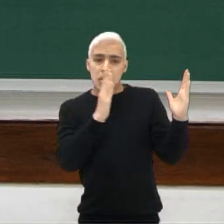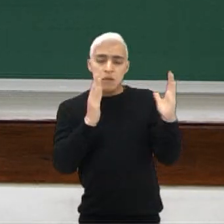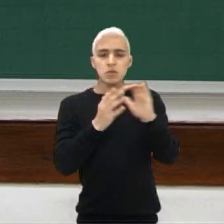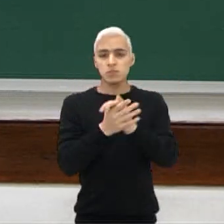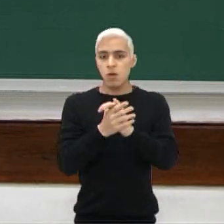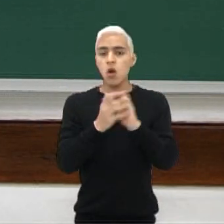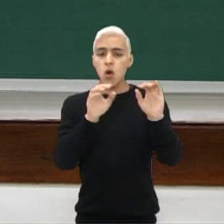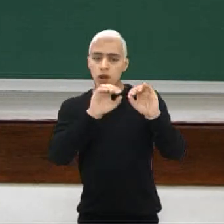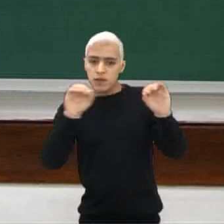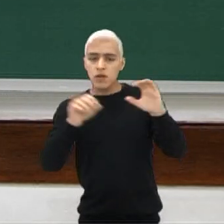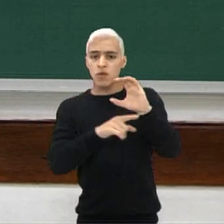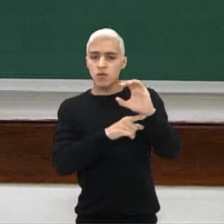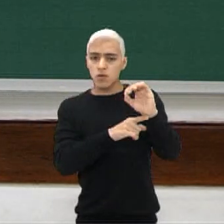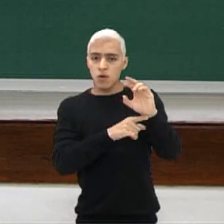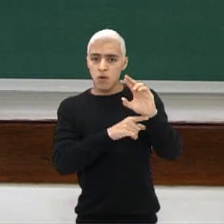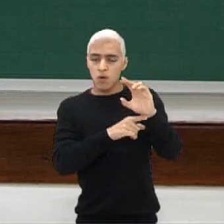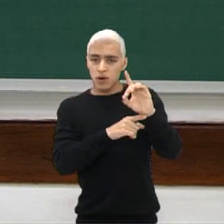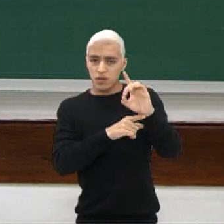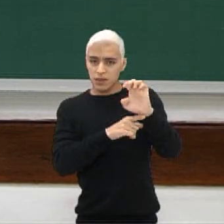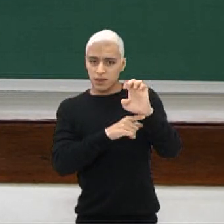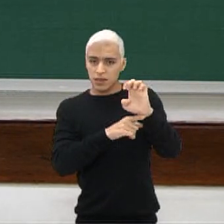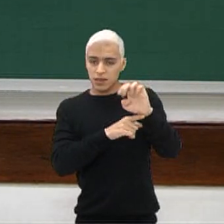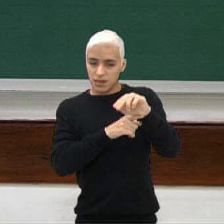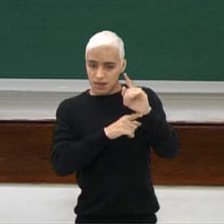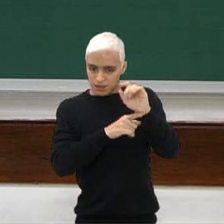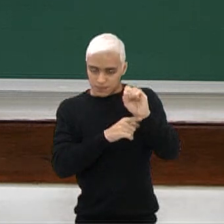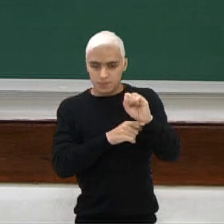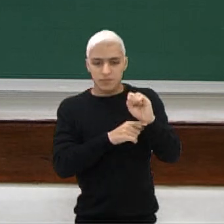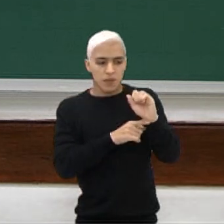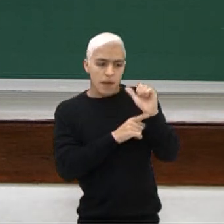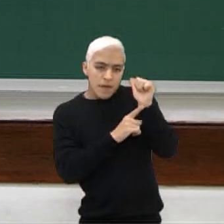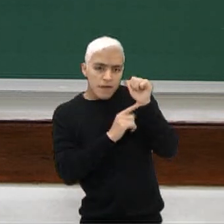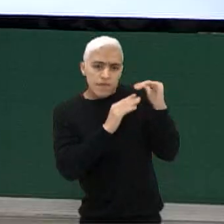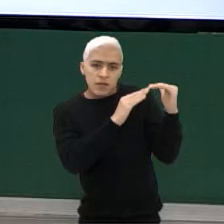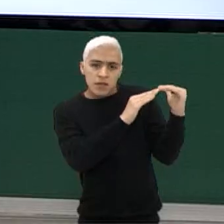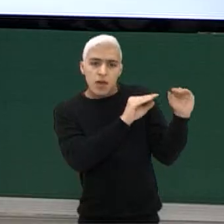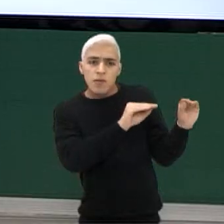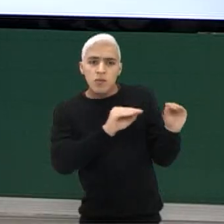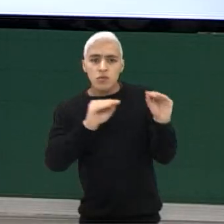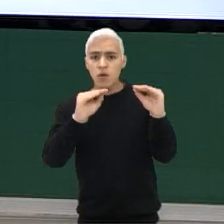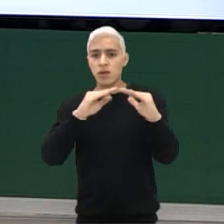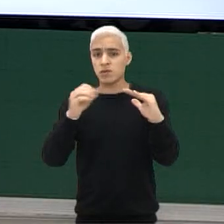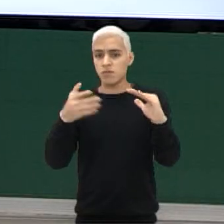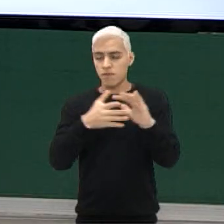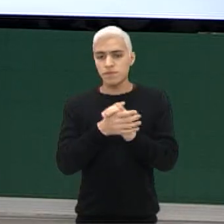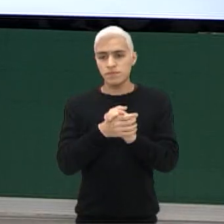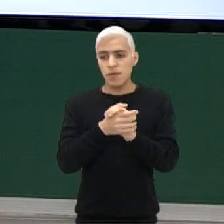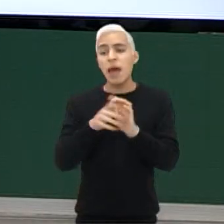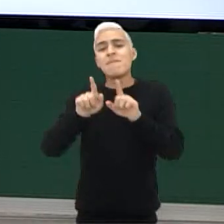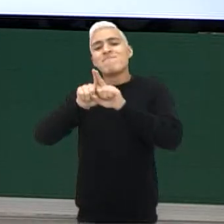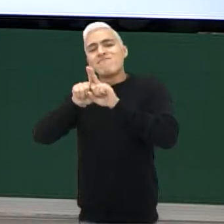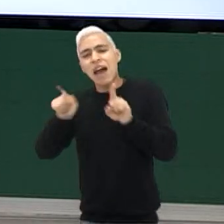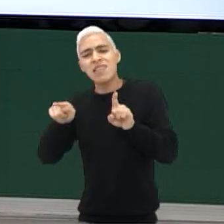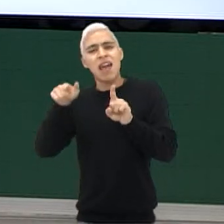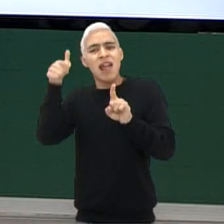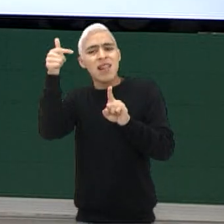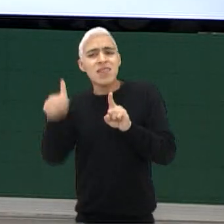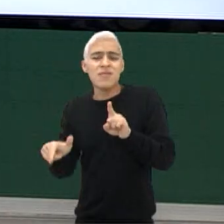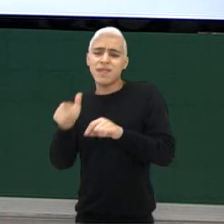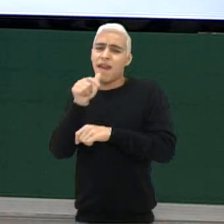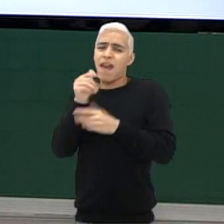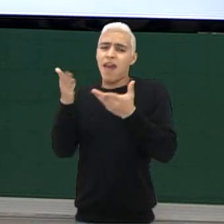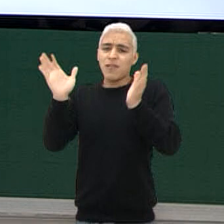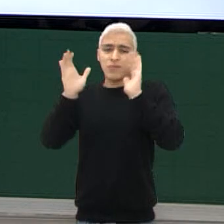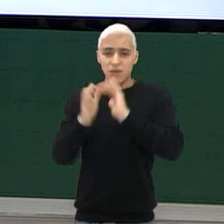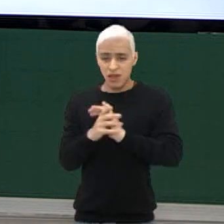coordenadas. A vizinha mudou na casa nova. Minha primeira oração. A segunda oração, mas ela não tem